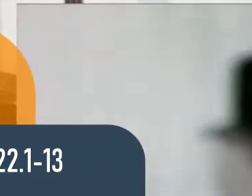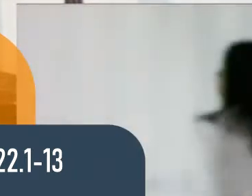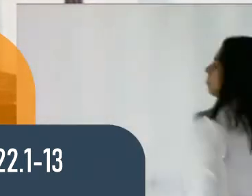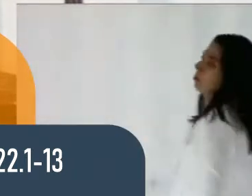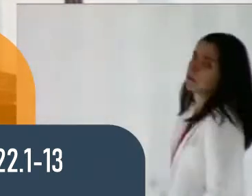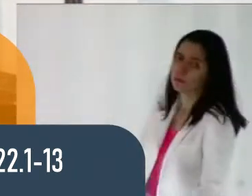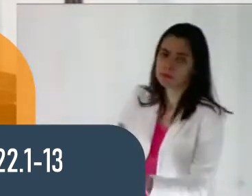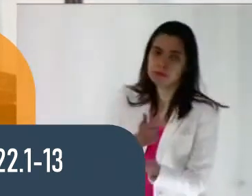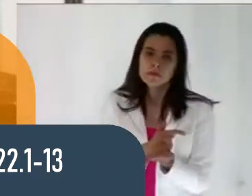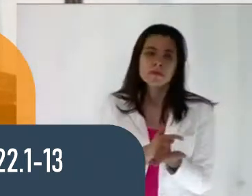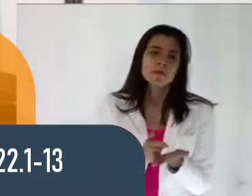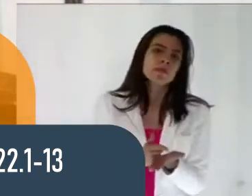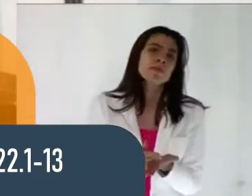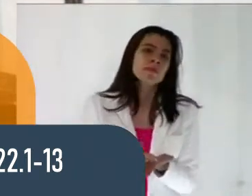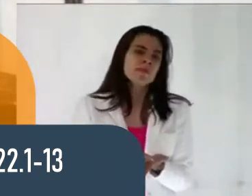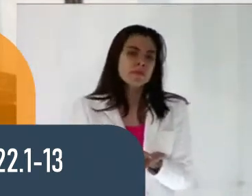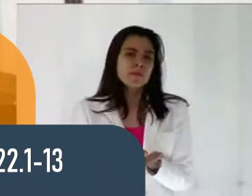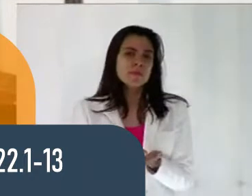Gênesis